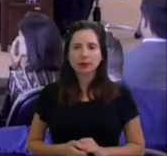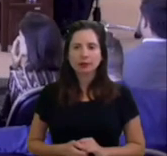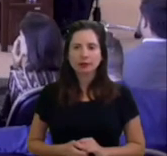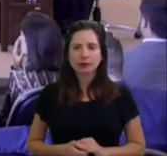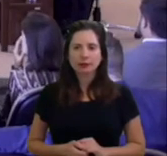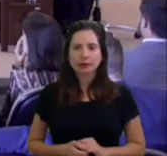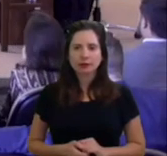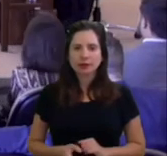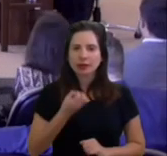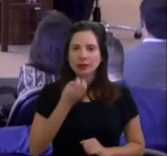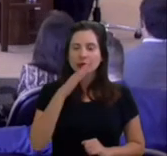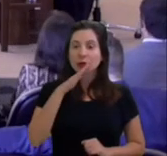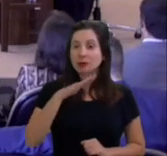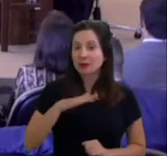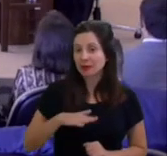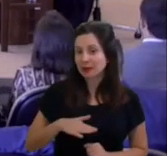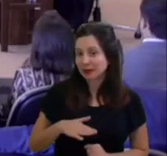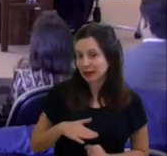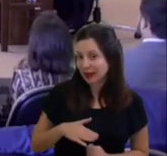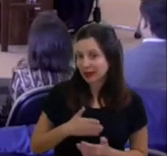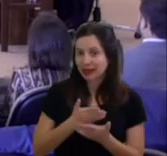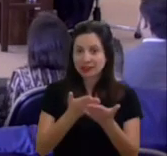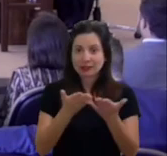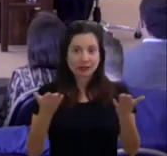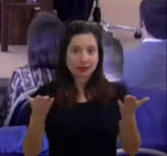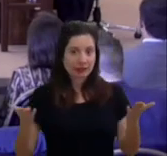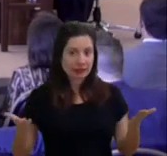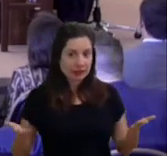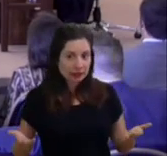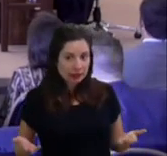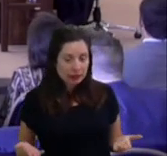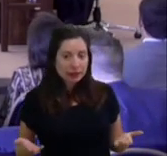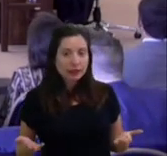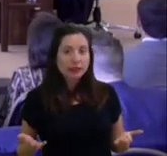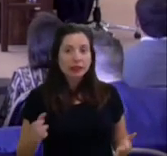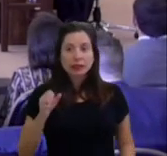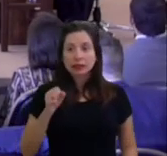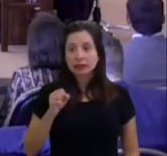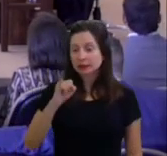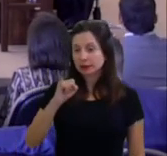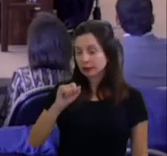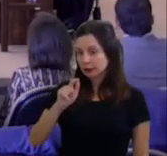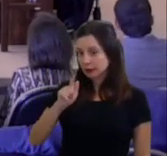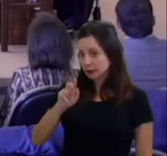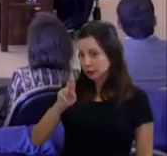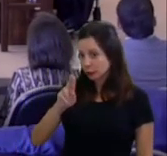Uma boa tarde, muito obrigado, senhor presidente, excelentíssimo senhor Sigurd Roberto Bentson, eminente relator.